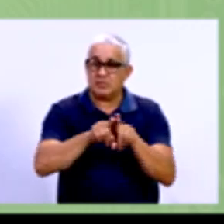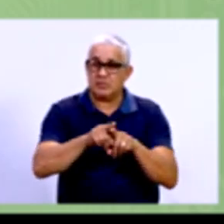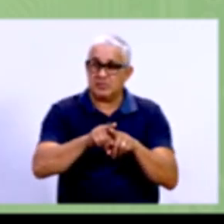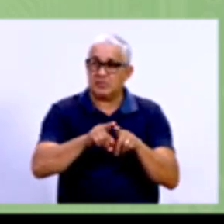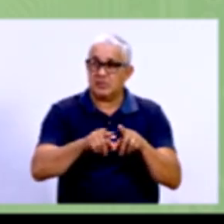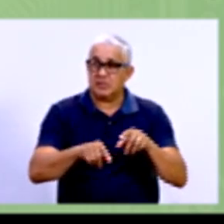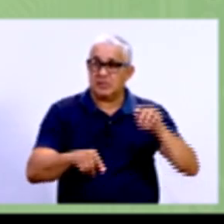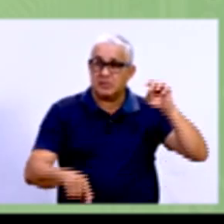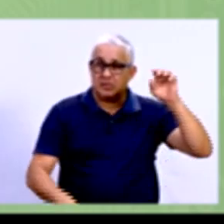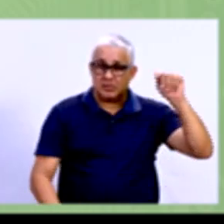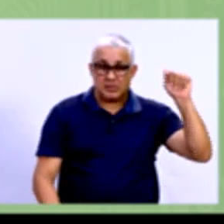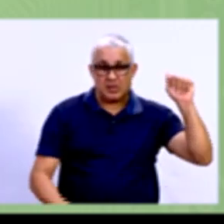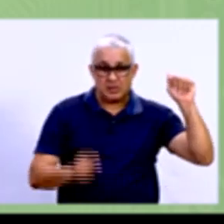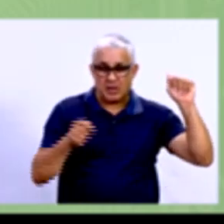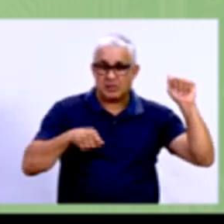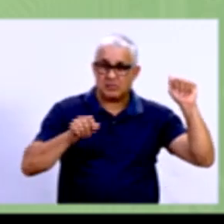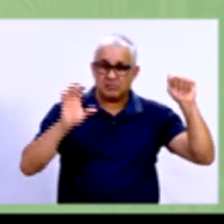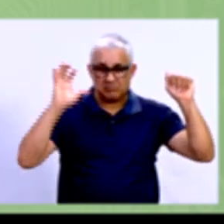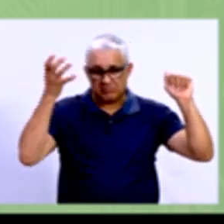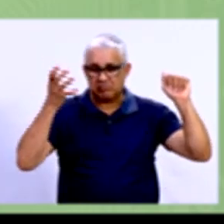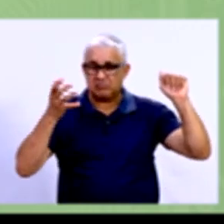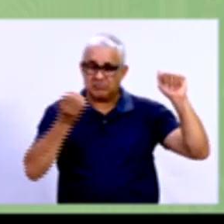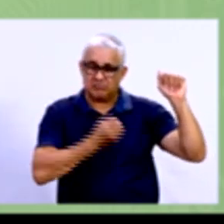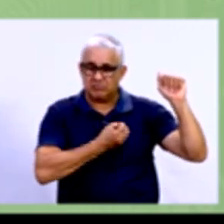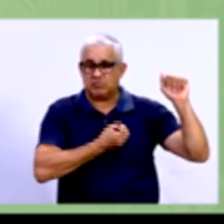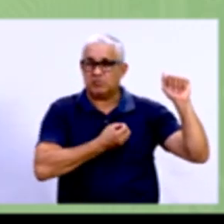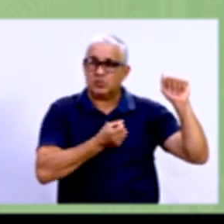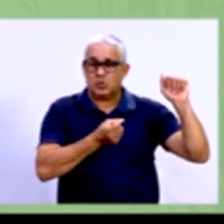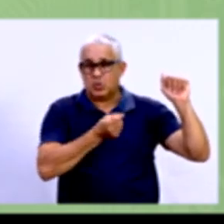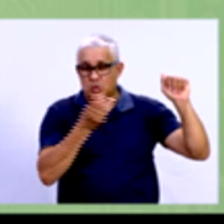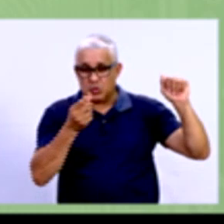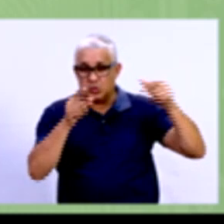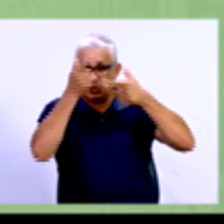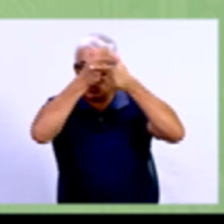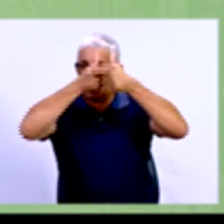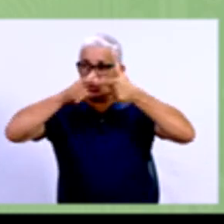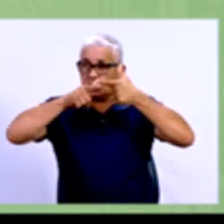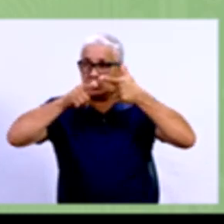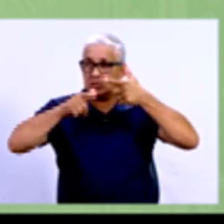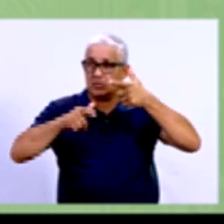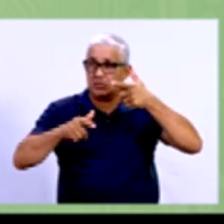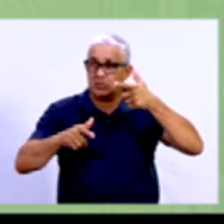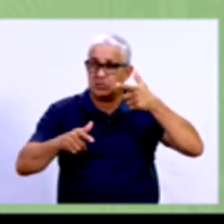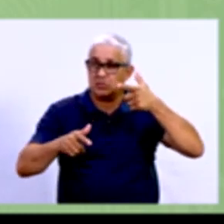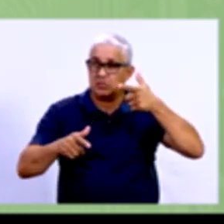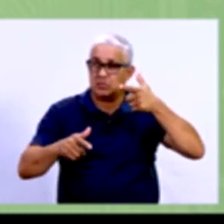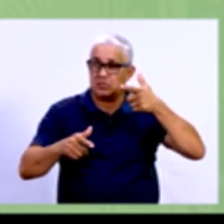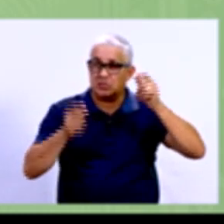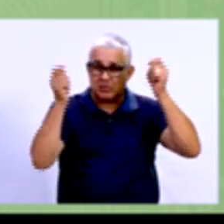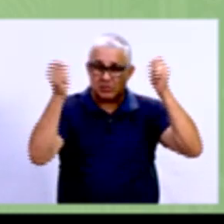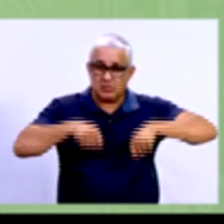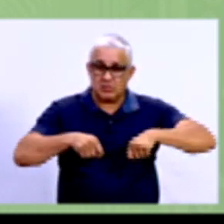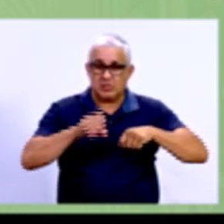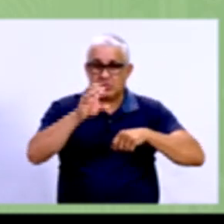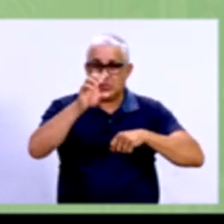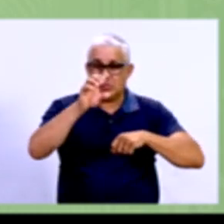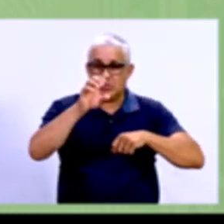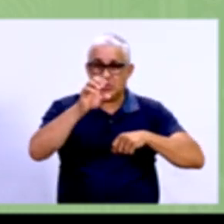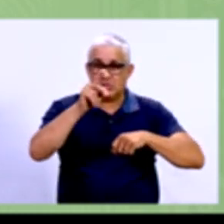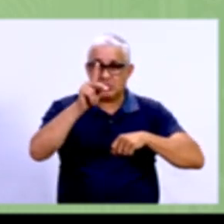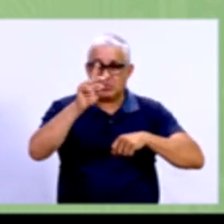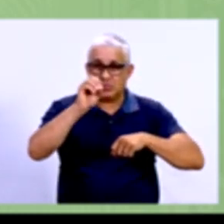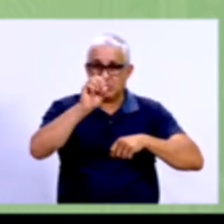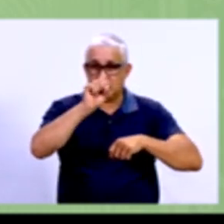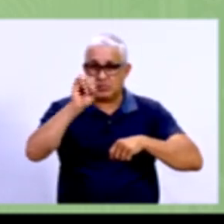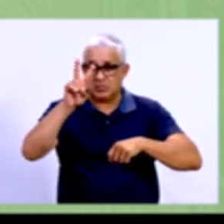A é número de casos favoráveis divididos por número de casos possíveis. Por isso que aqui está um P,